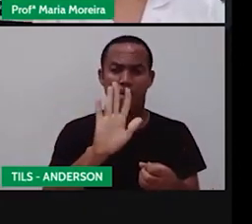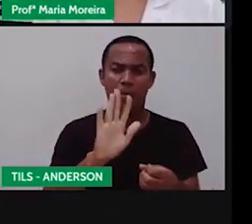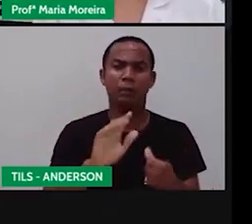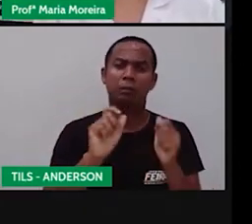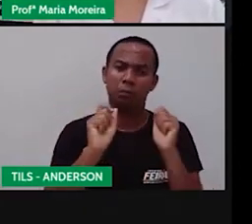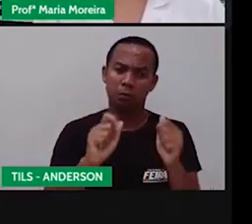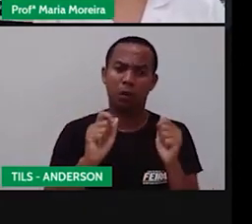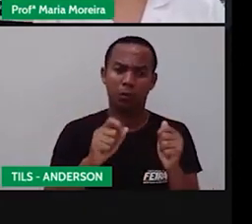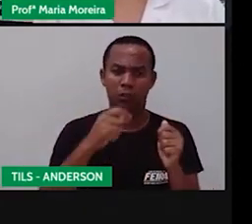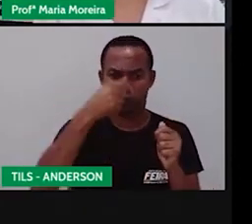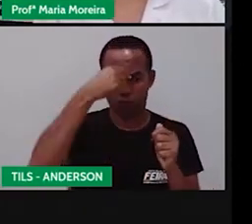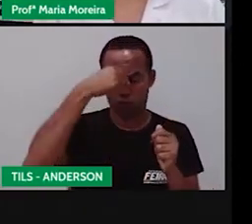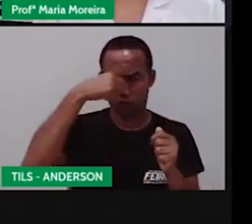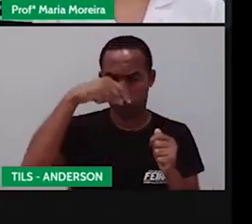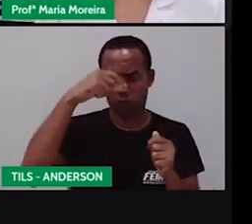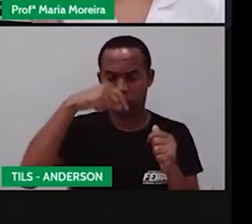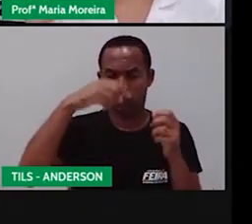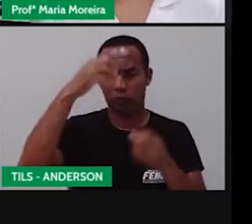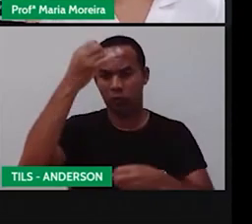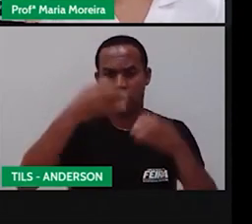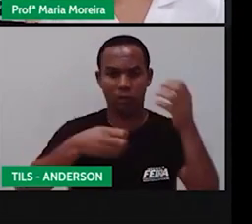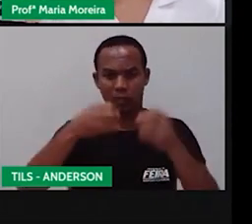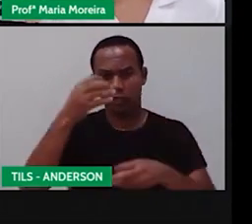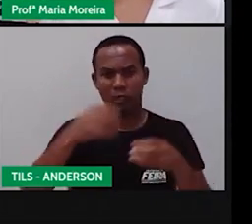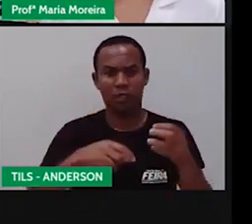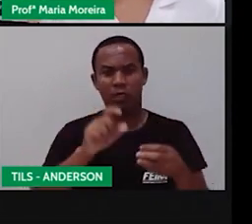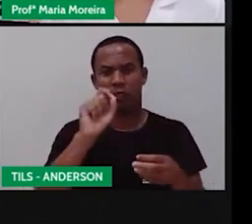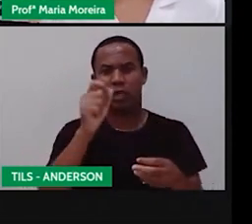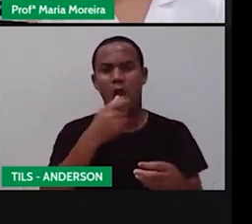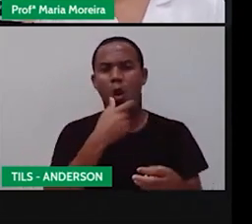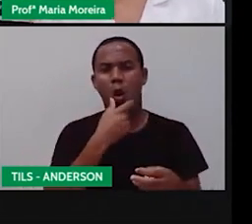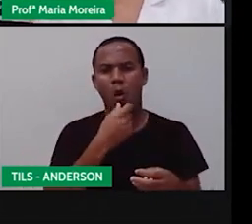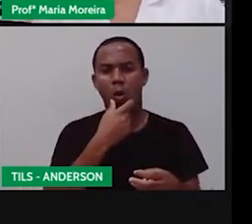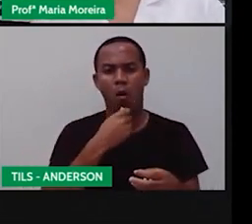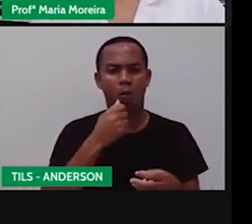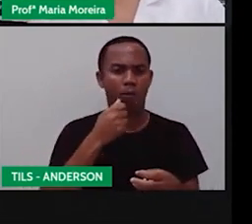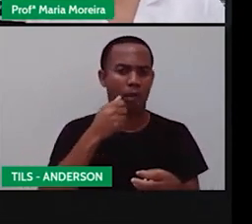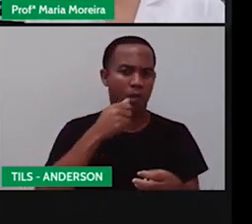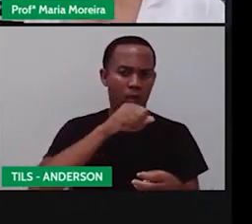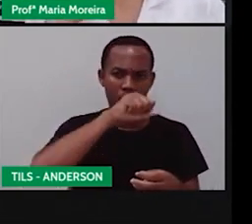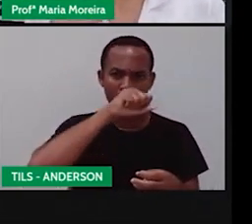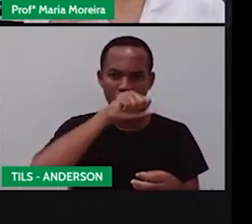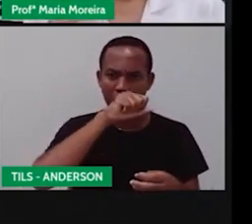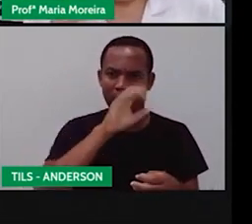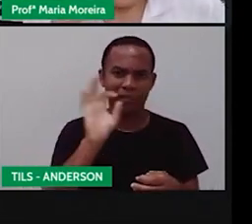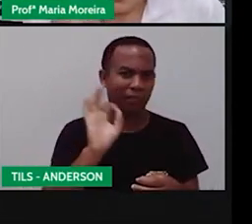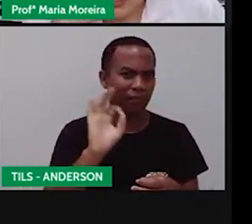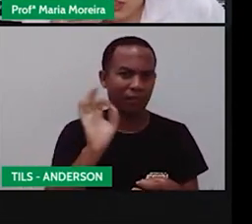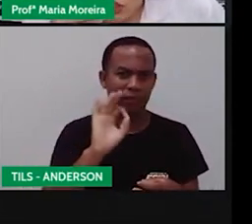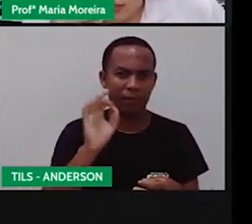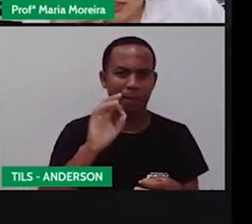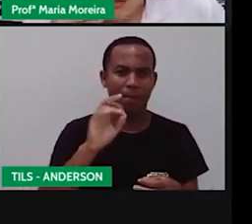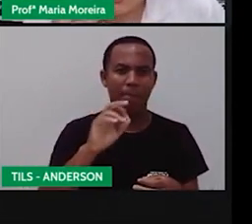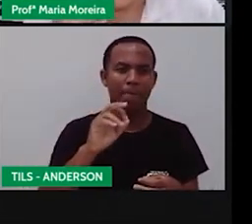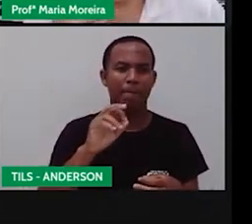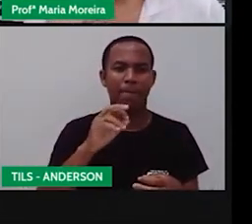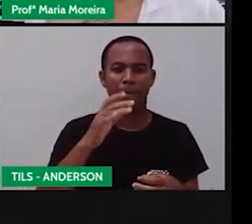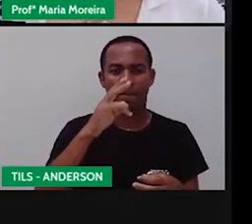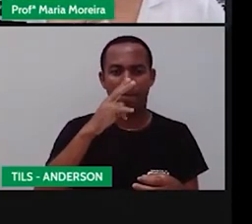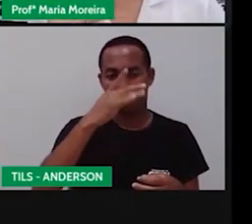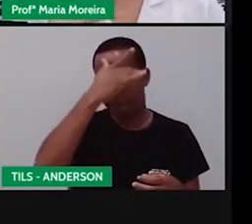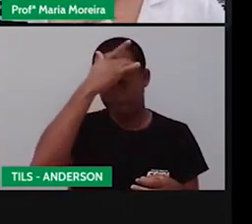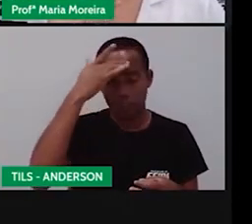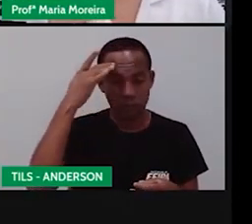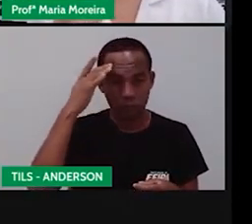a história, ainda assim seria uma narração. A história contada por Gepeto, pela fada, é por nenhum deles, é por uma pessoa que está só observando a